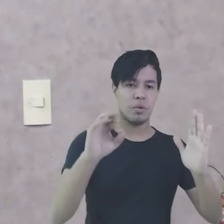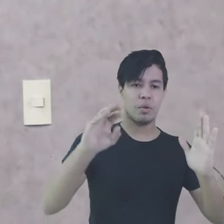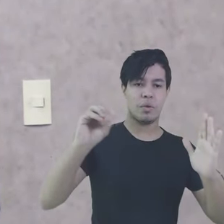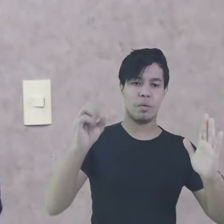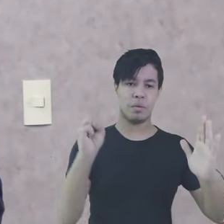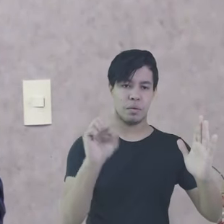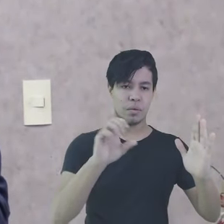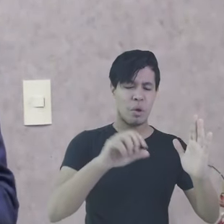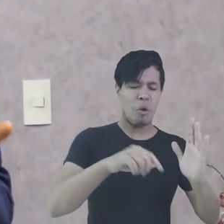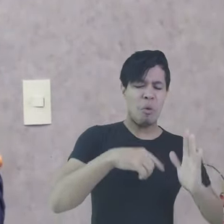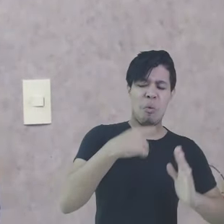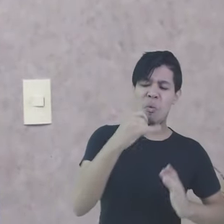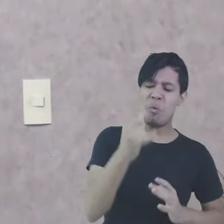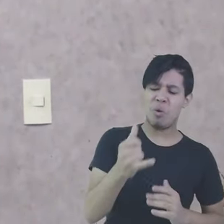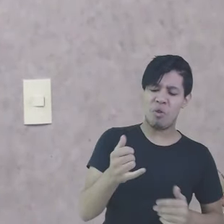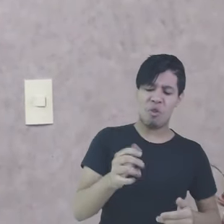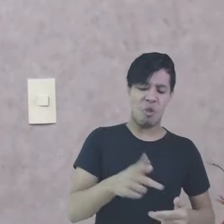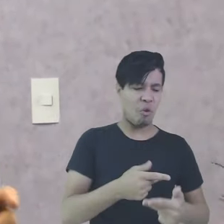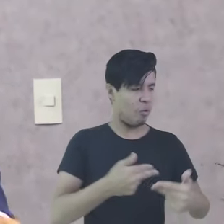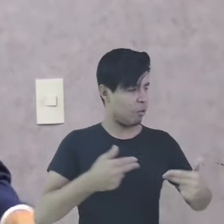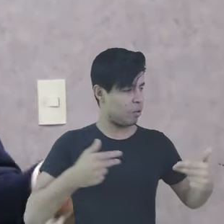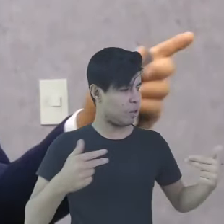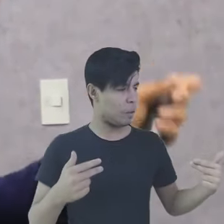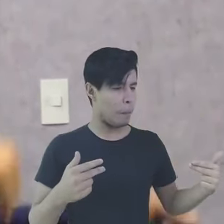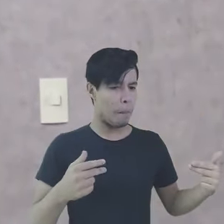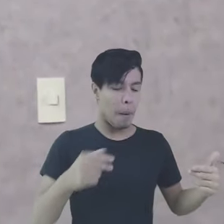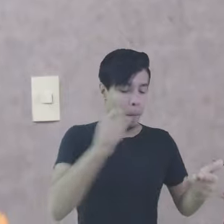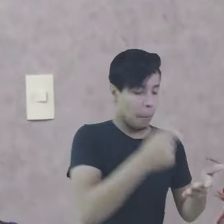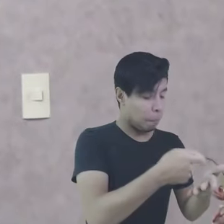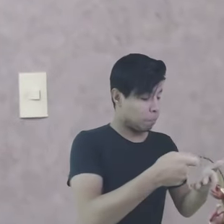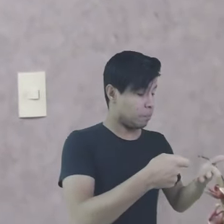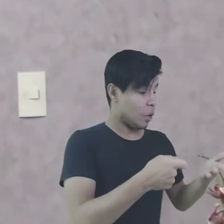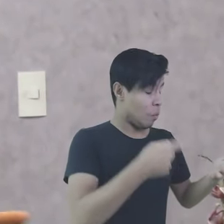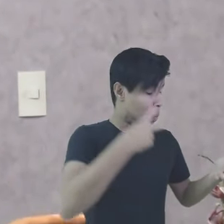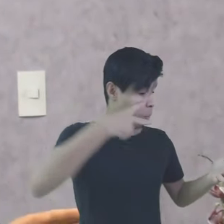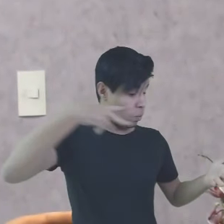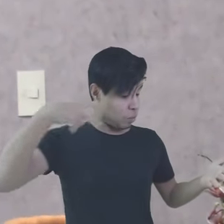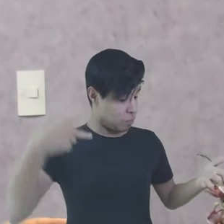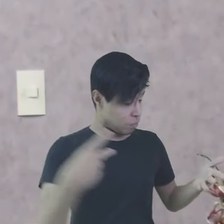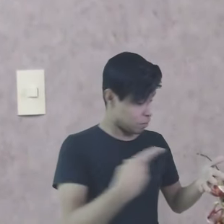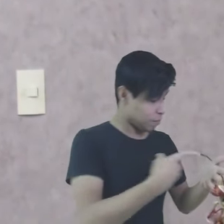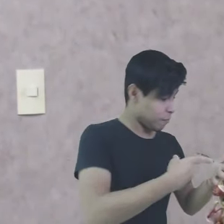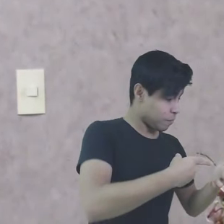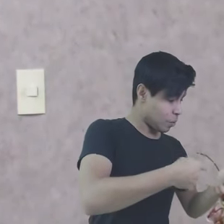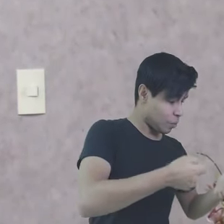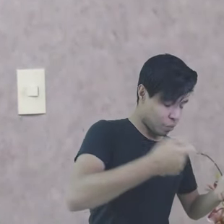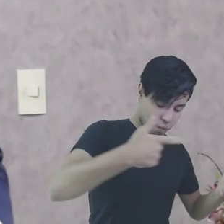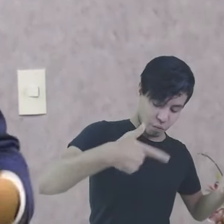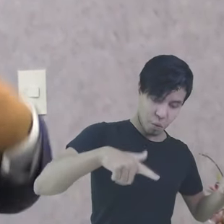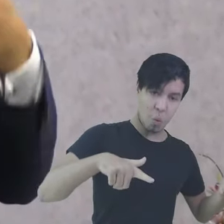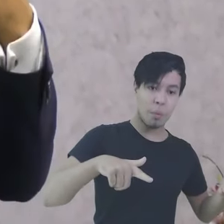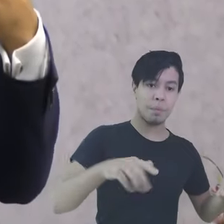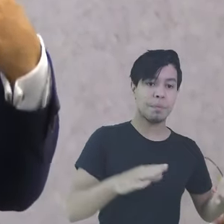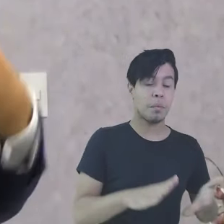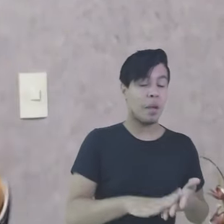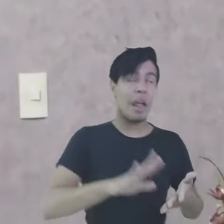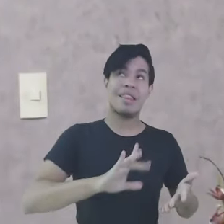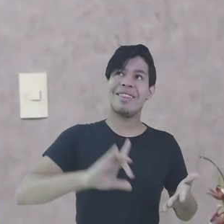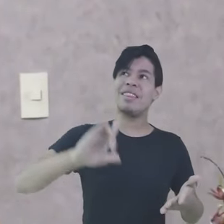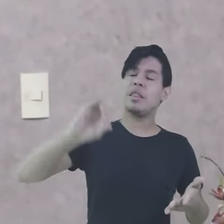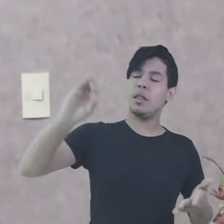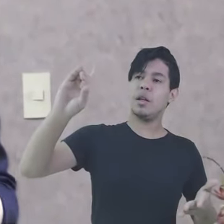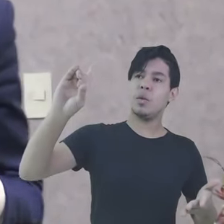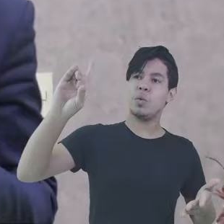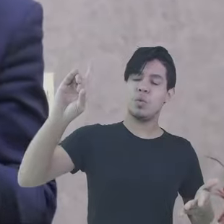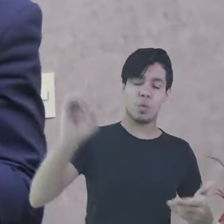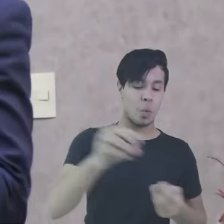em glória, o aspecto da sua glória. É muito texto, não é? Vai anotando, você pode assistir o sermão de novo em nossas redes sociais. Deus nos reveste hoje